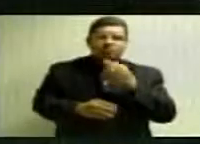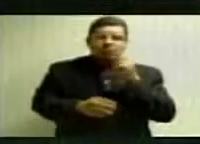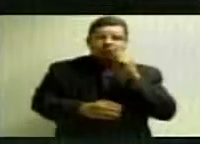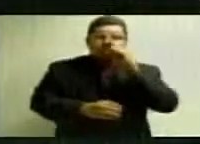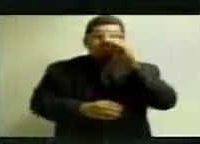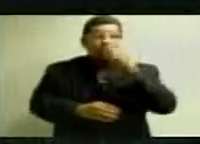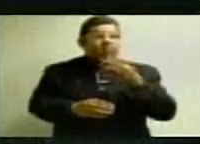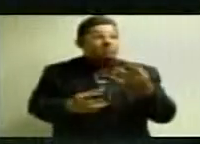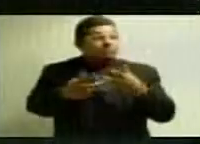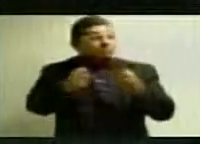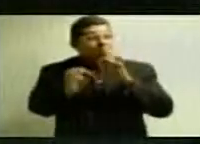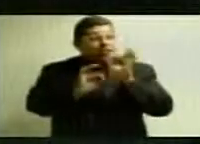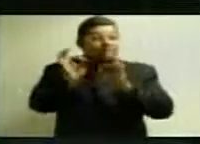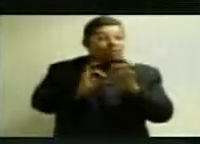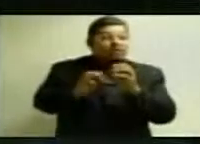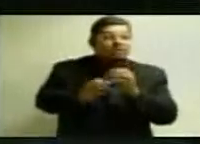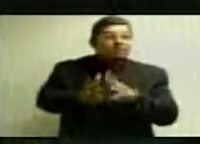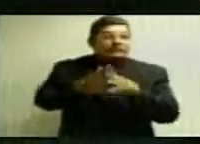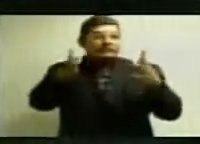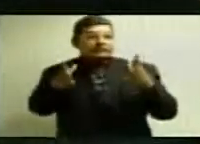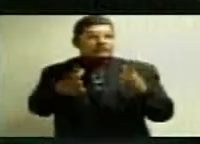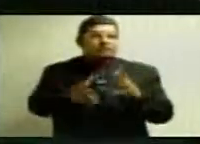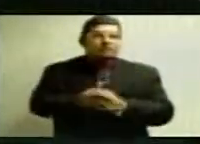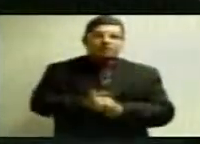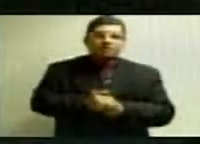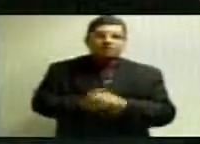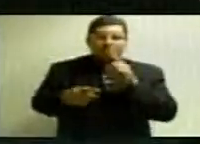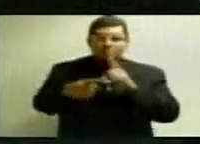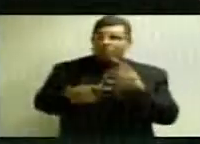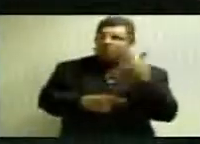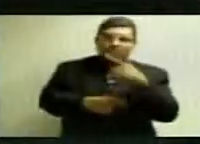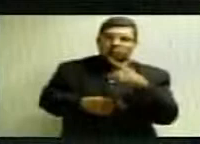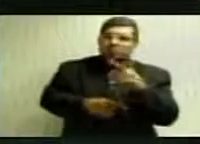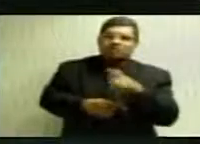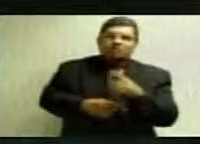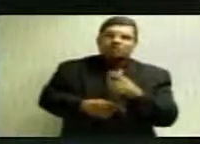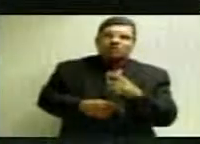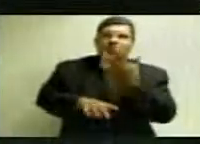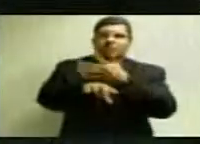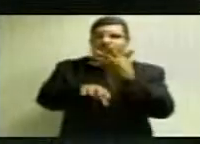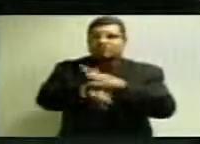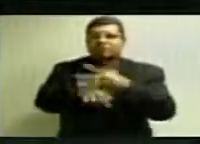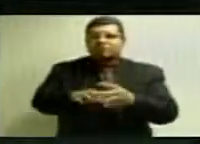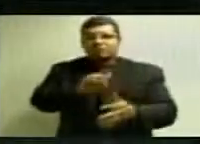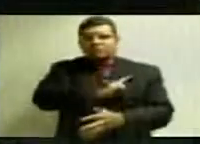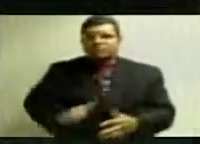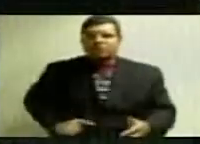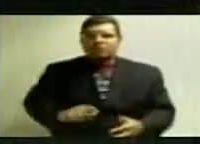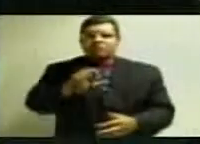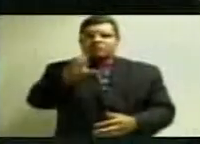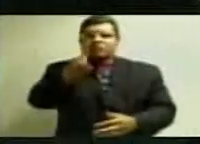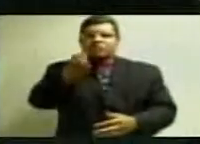numa aventura temerária, porque não temos a capacidade que o governo de Dubai